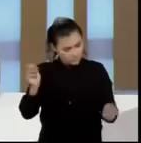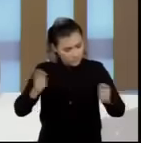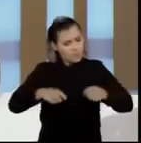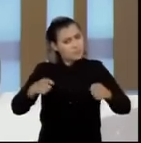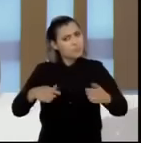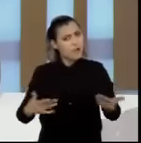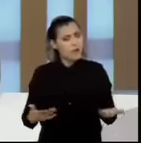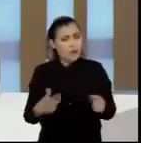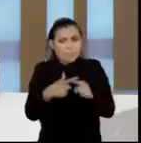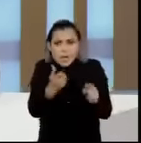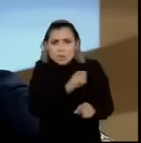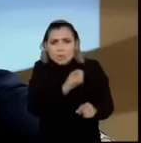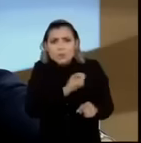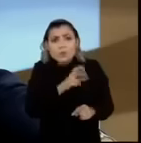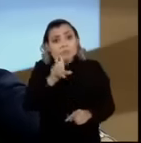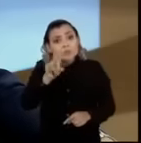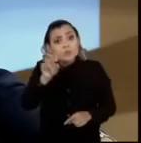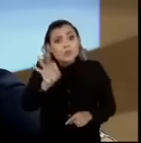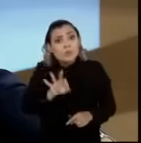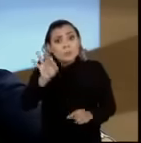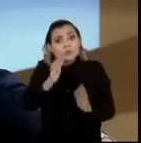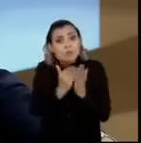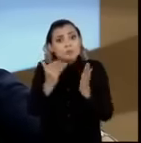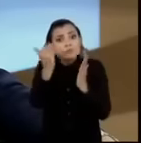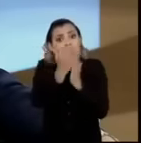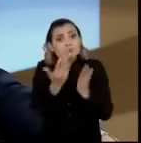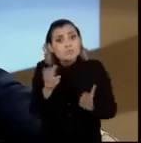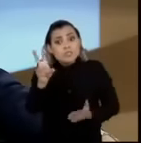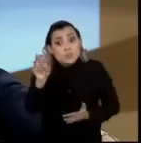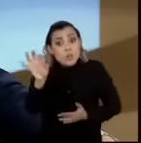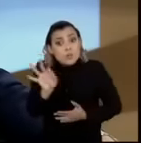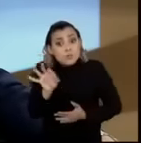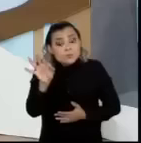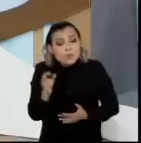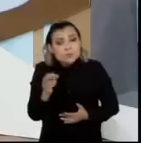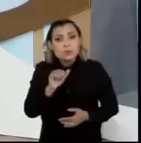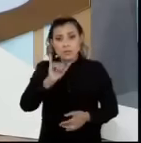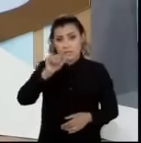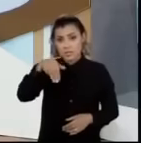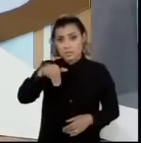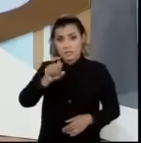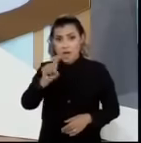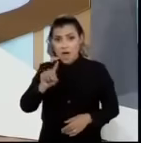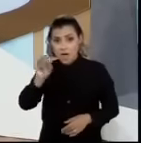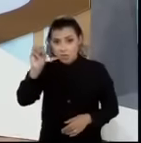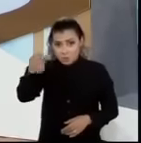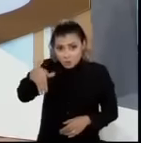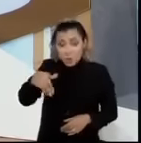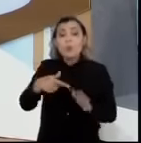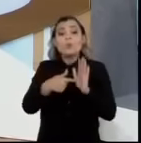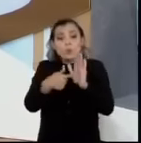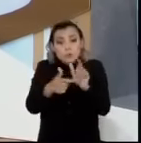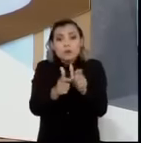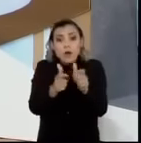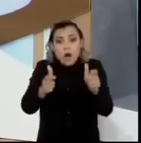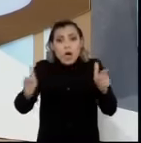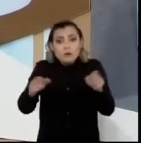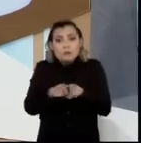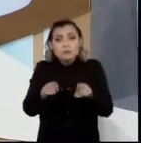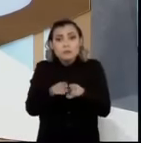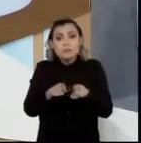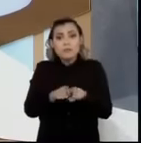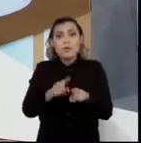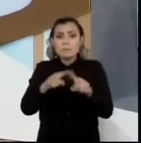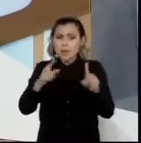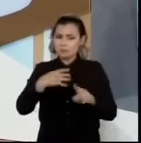E esse número indica 50% de alta. O senhor mencionou o Amazon também fala em 15% de alta, são sistemas diferentes. Mas a